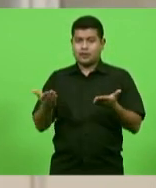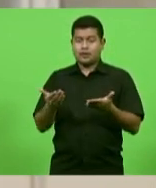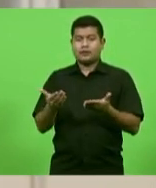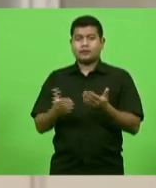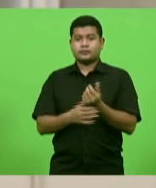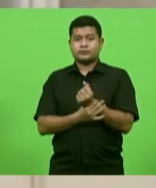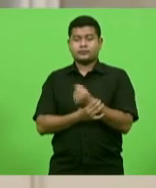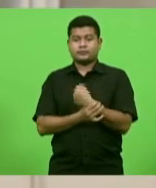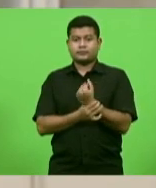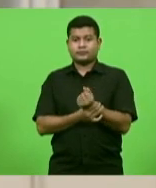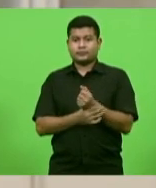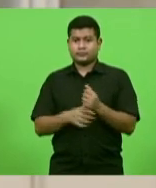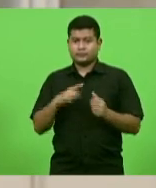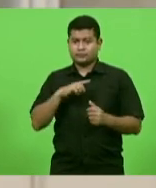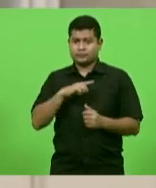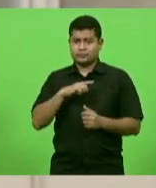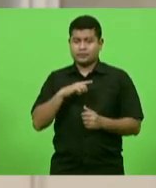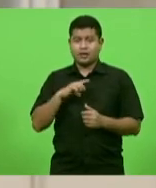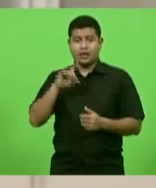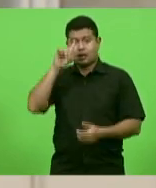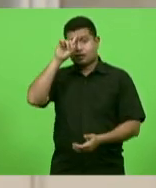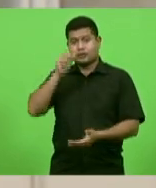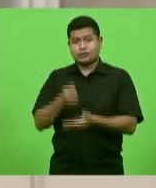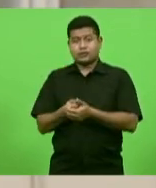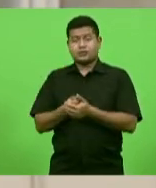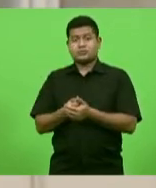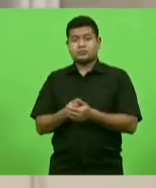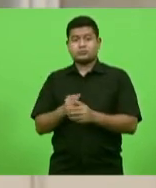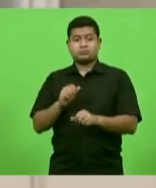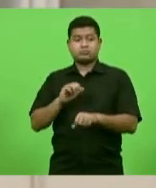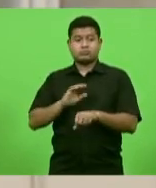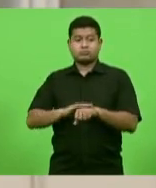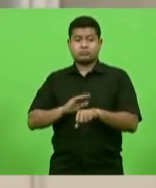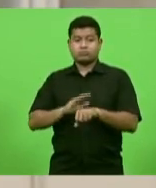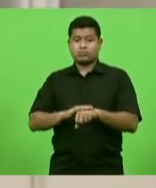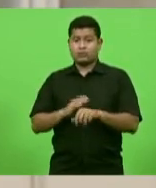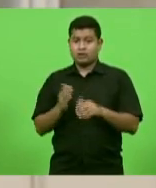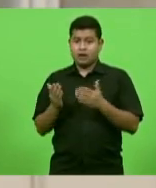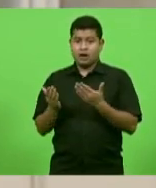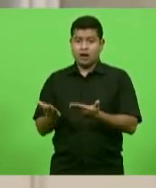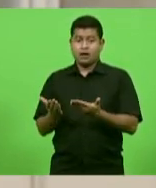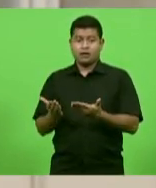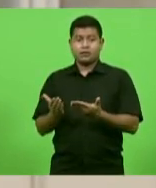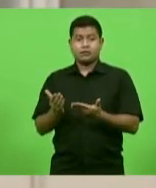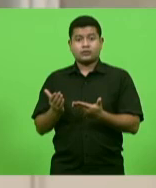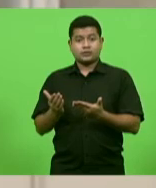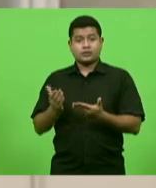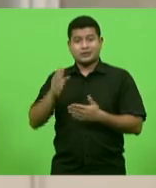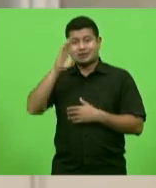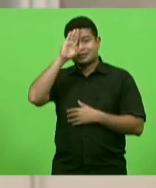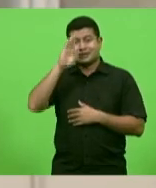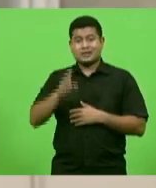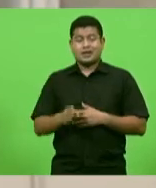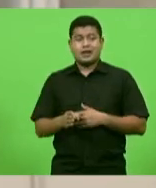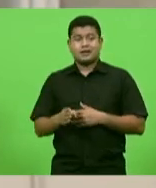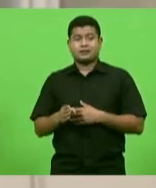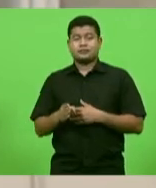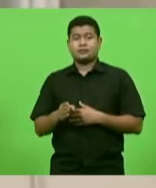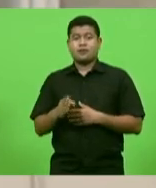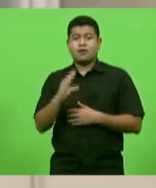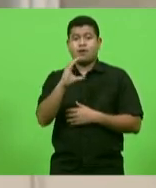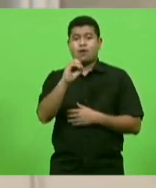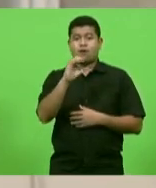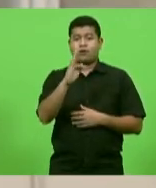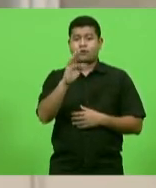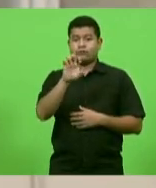essa autonomia de definir né poder essa essa forma de pagamento diretamente com o